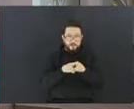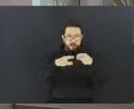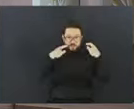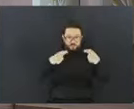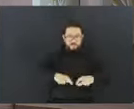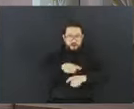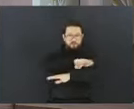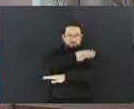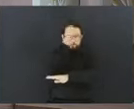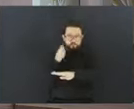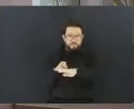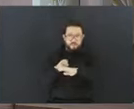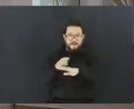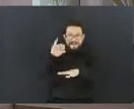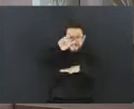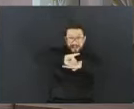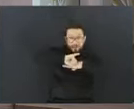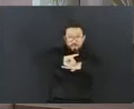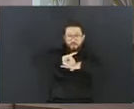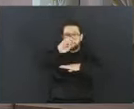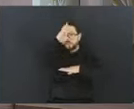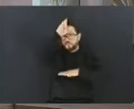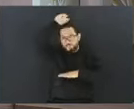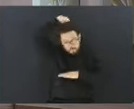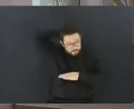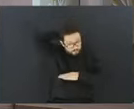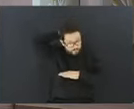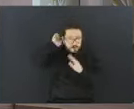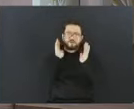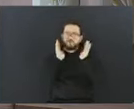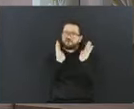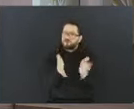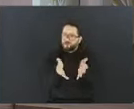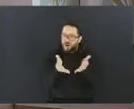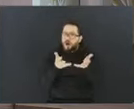já está fazendo acionamentos diferenciados, né? Acionamentos mais